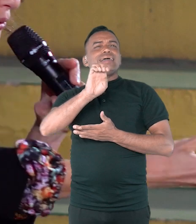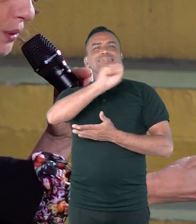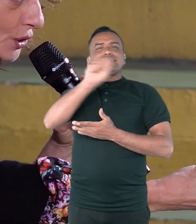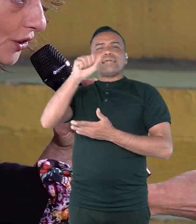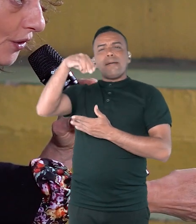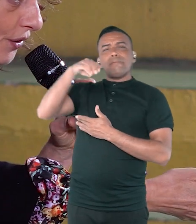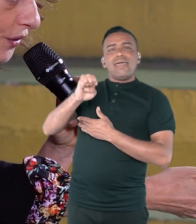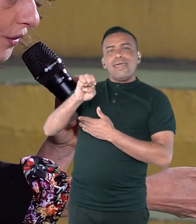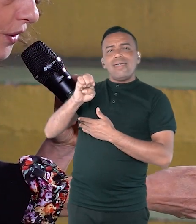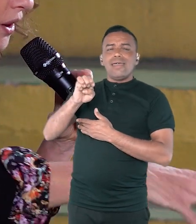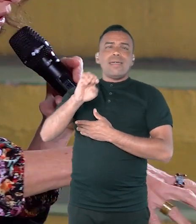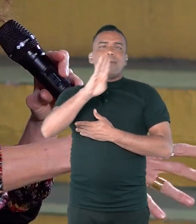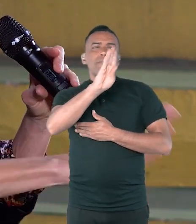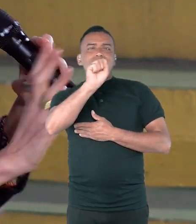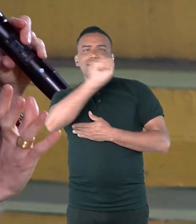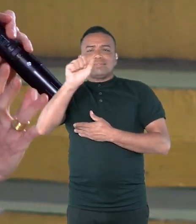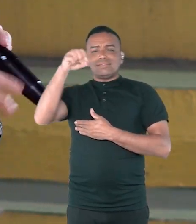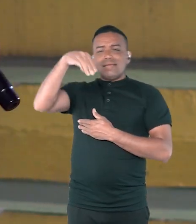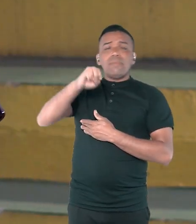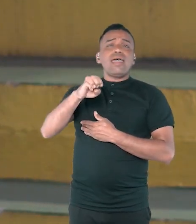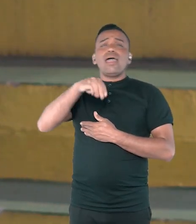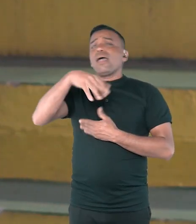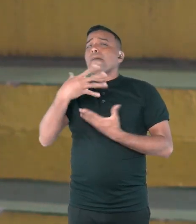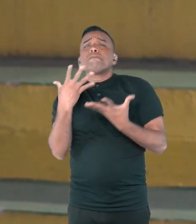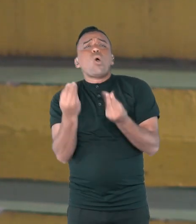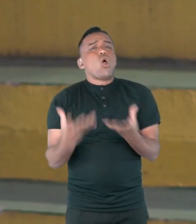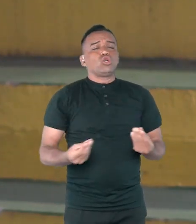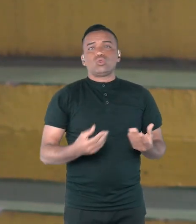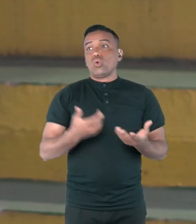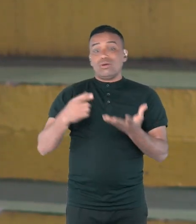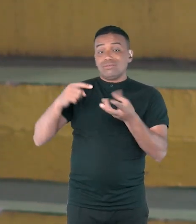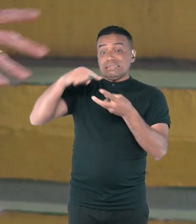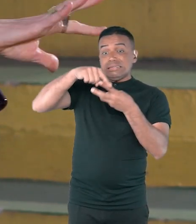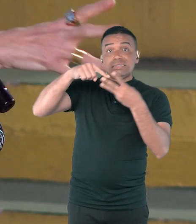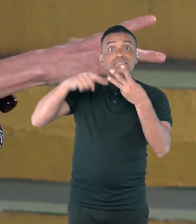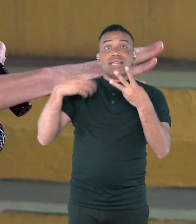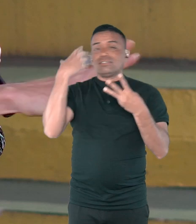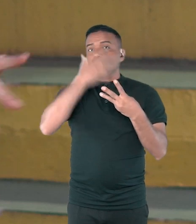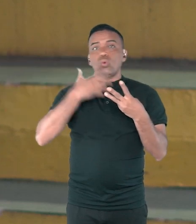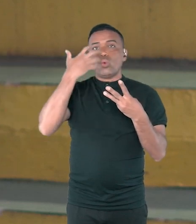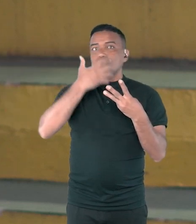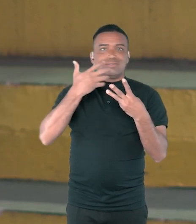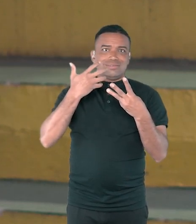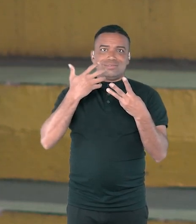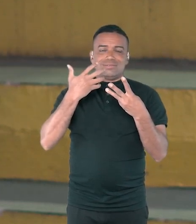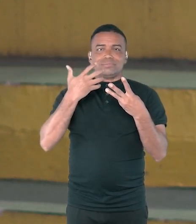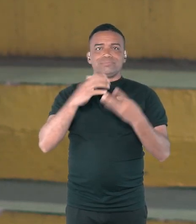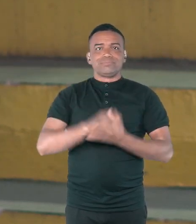bésame mucho. Aí, unforgettable. Canto outras 3 músicas até que ele